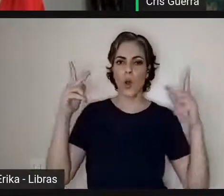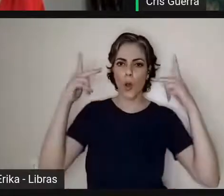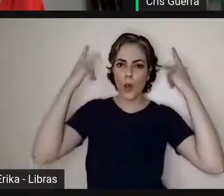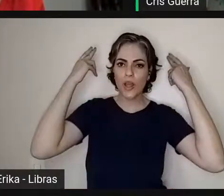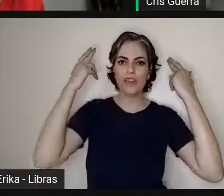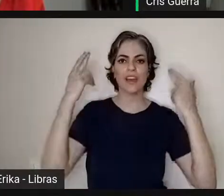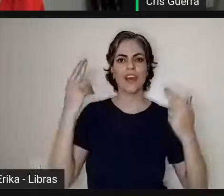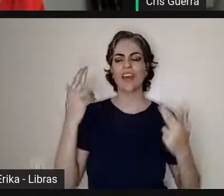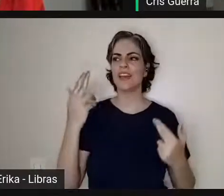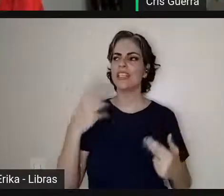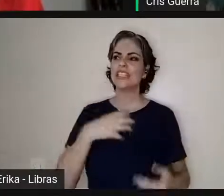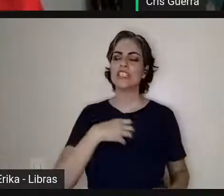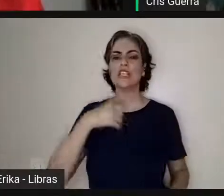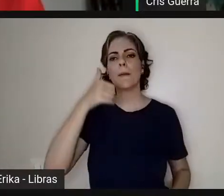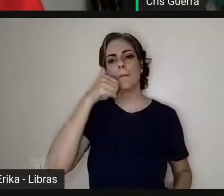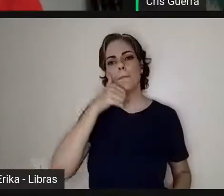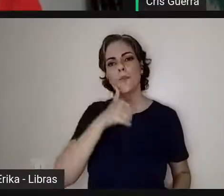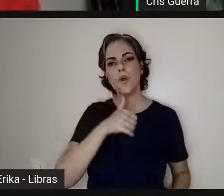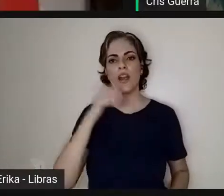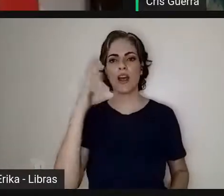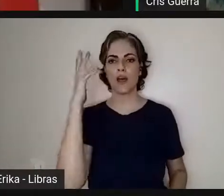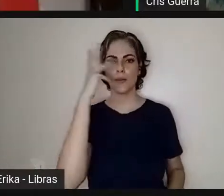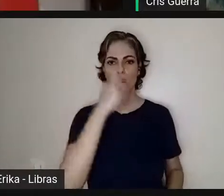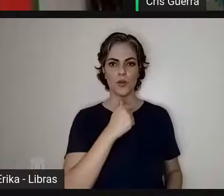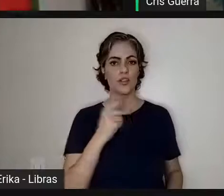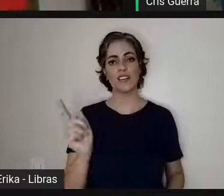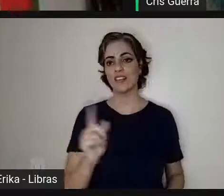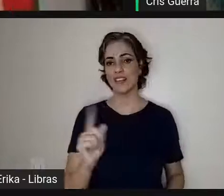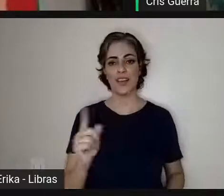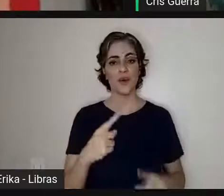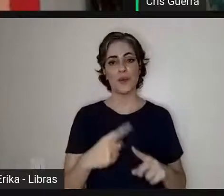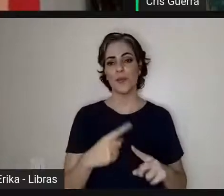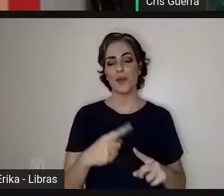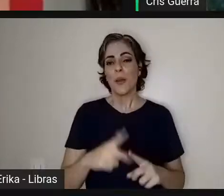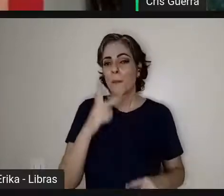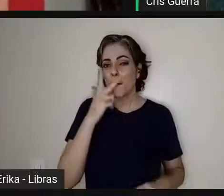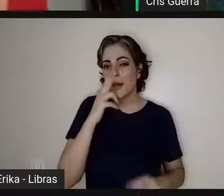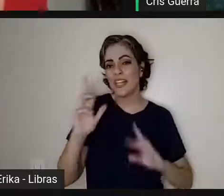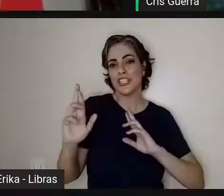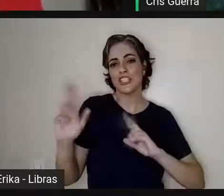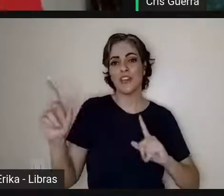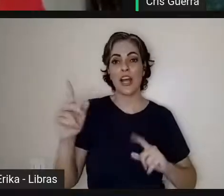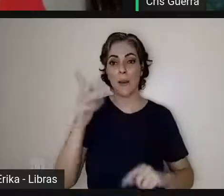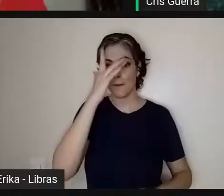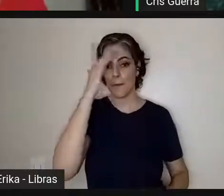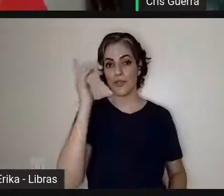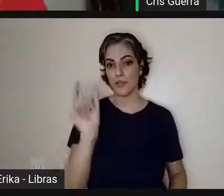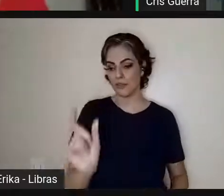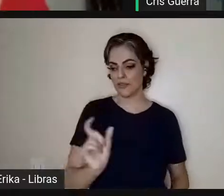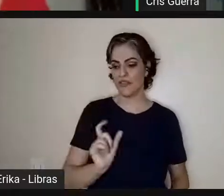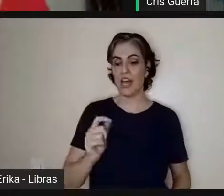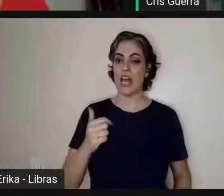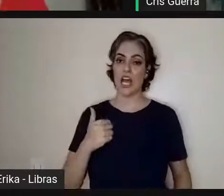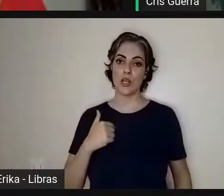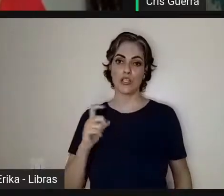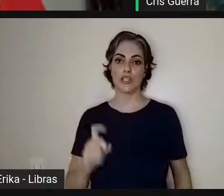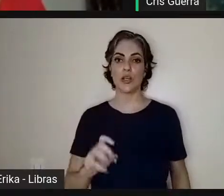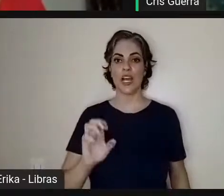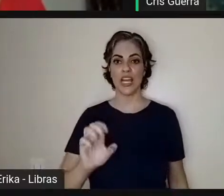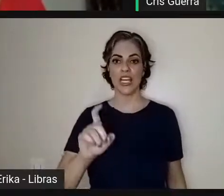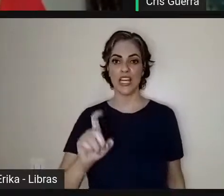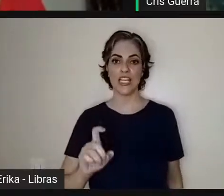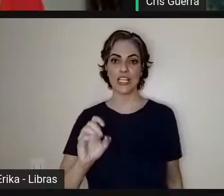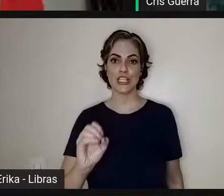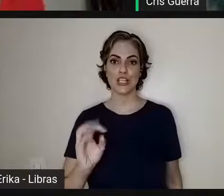mulher bonita. Eu acho que eu não era nenhum padrão de beleza. Às vezes as pessoas falavam que eu era exótica. Gente, exótica, eu falo que é um jeito educado de falar que a